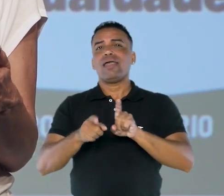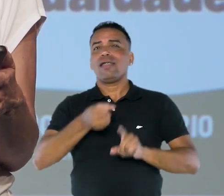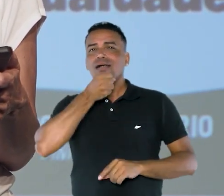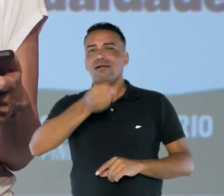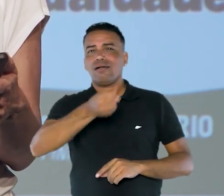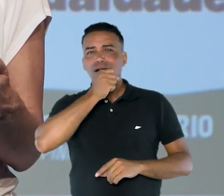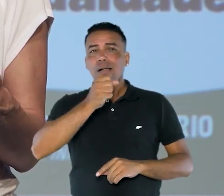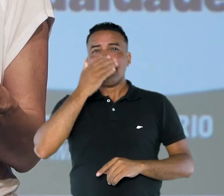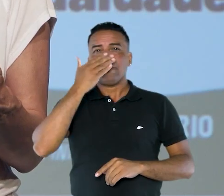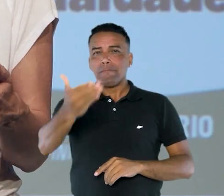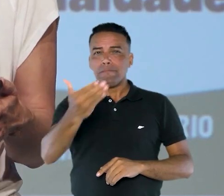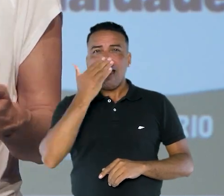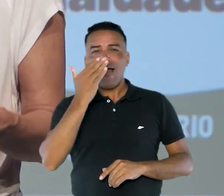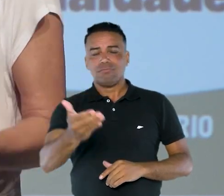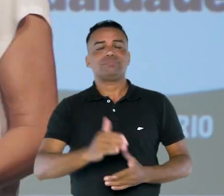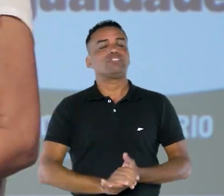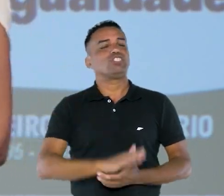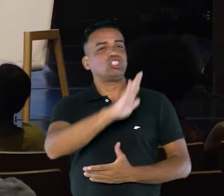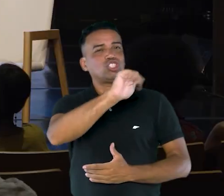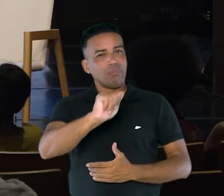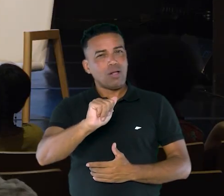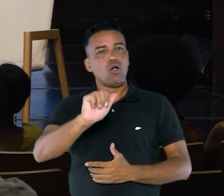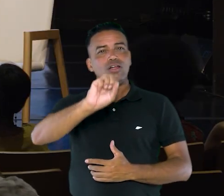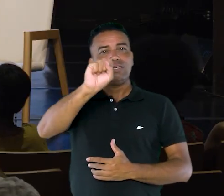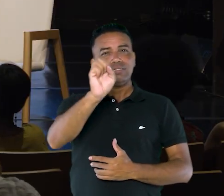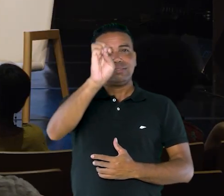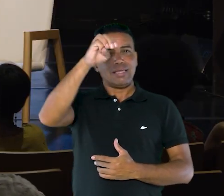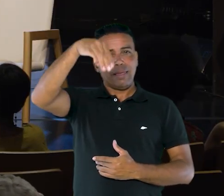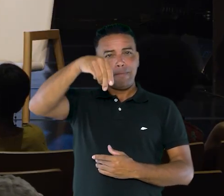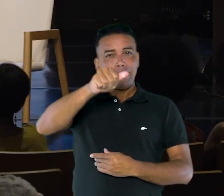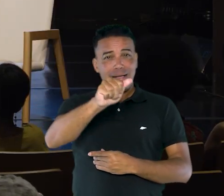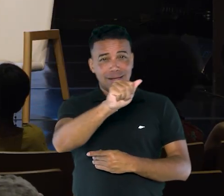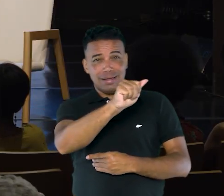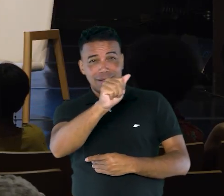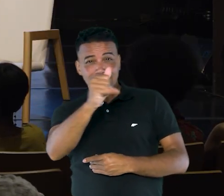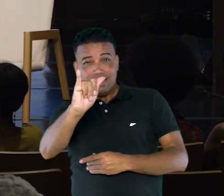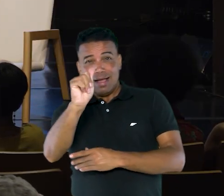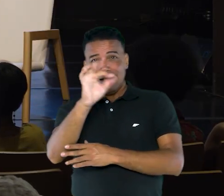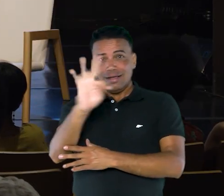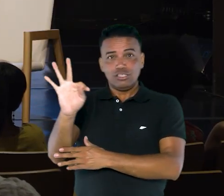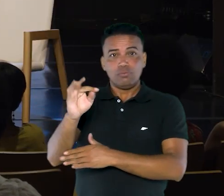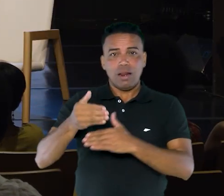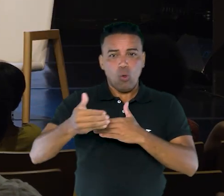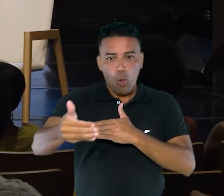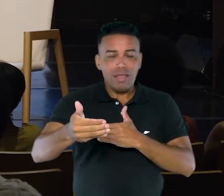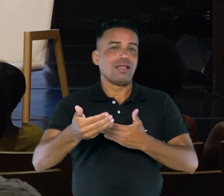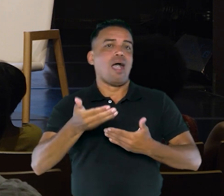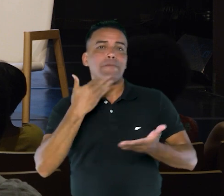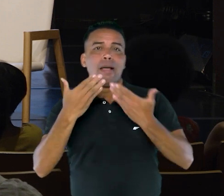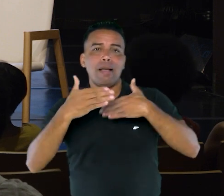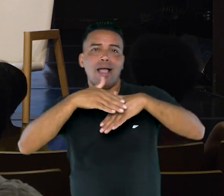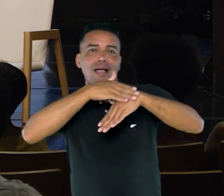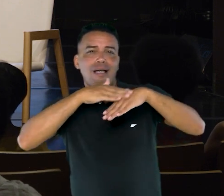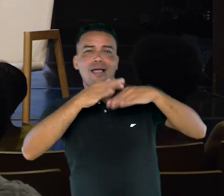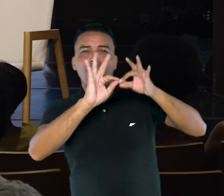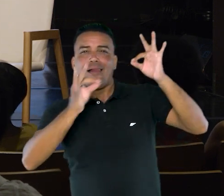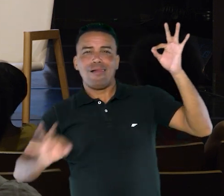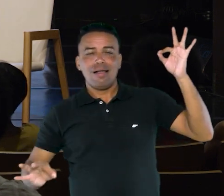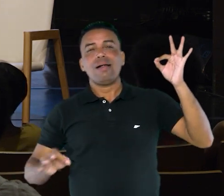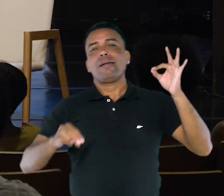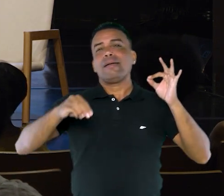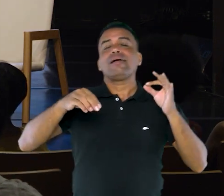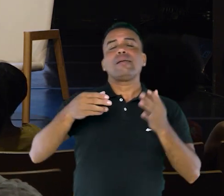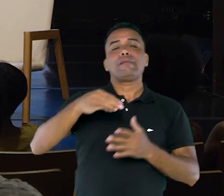do podcast Mano a Mano. Então, chamo agora a Semaia para dar início a essa conversa.